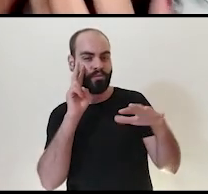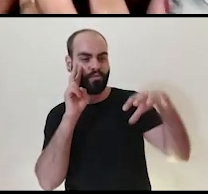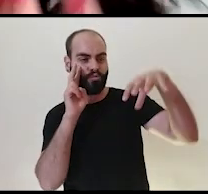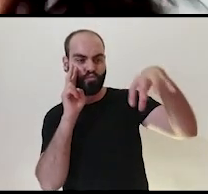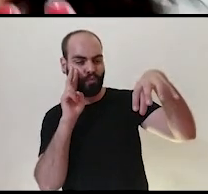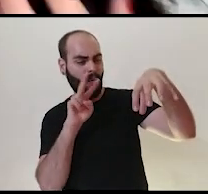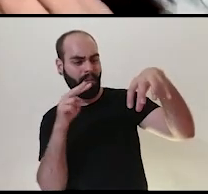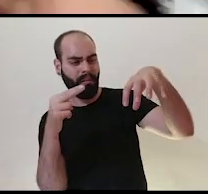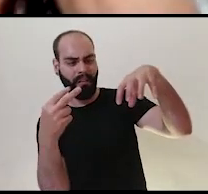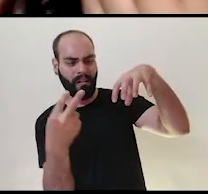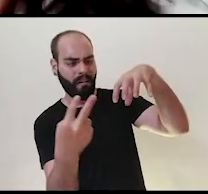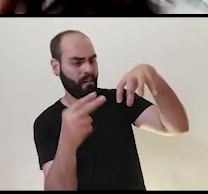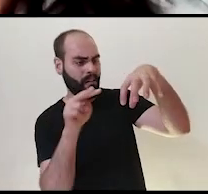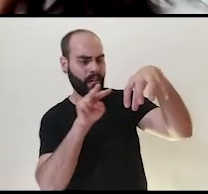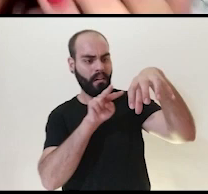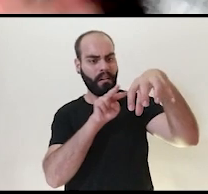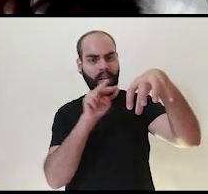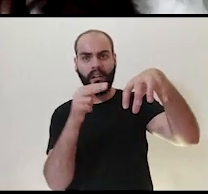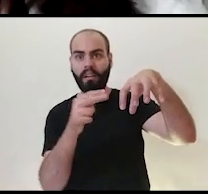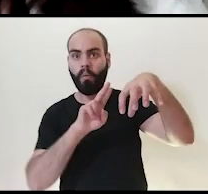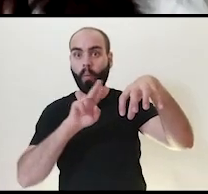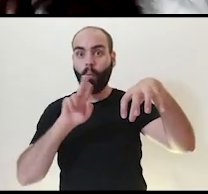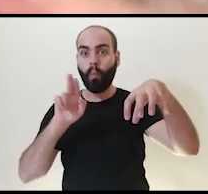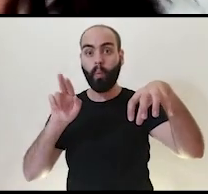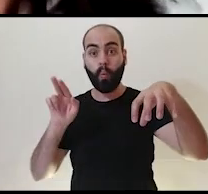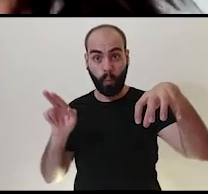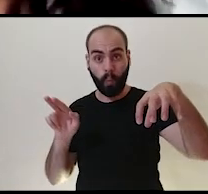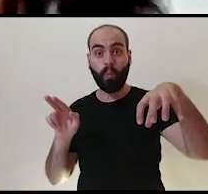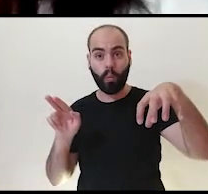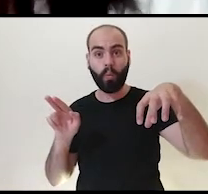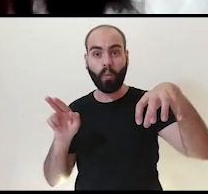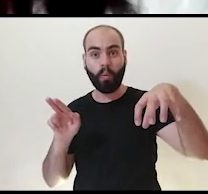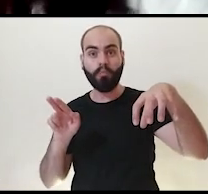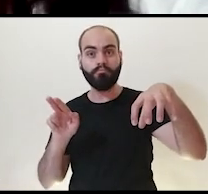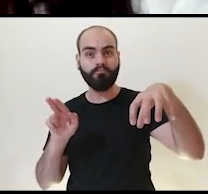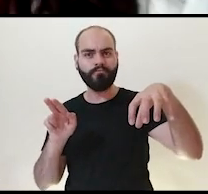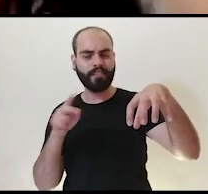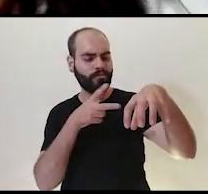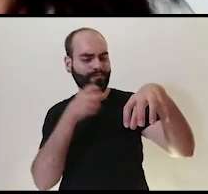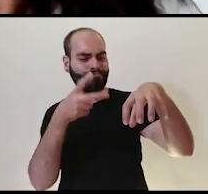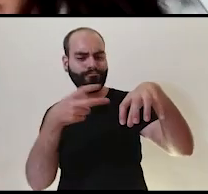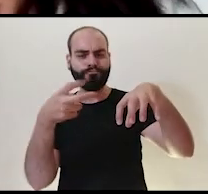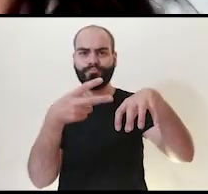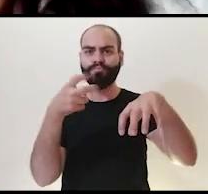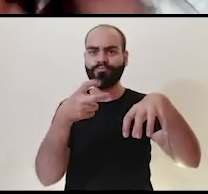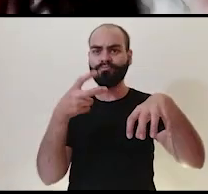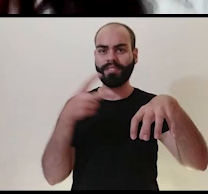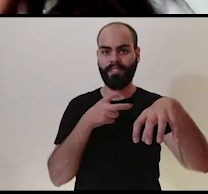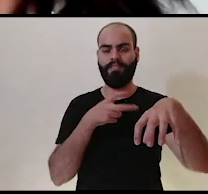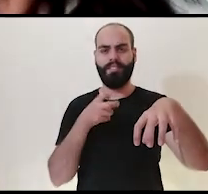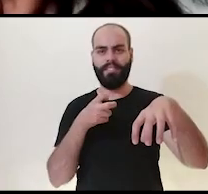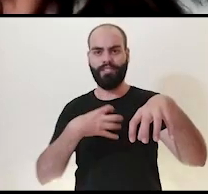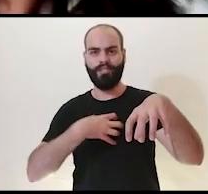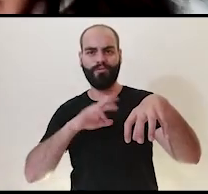gente pode dar o nosso olhar por meio desse tratamento, assim, desse fugir um pouquinho, talvez até do